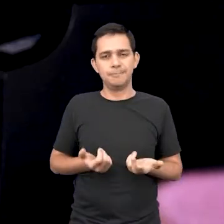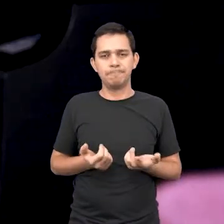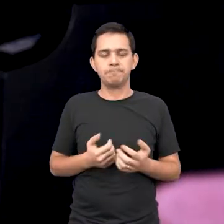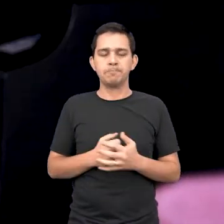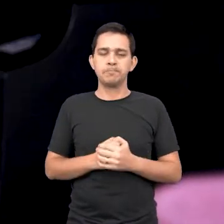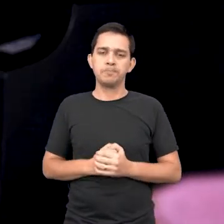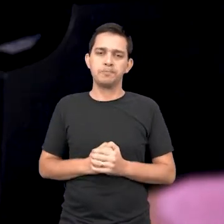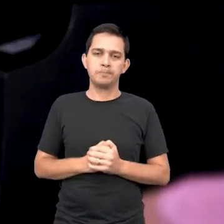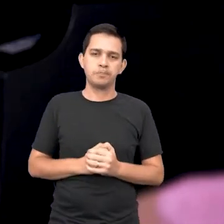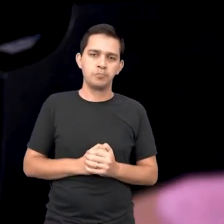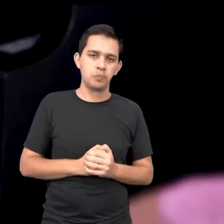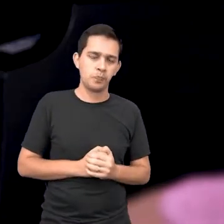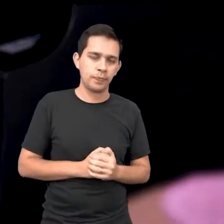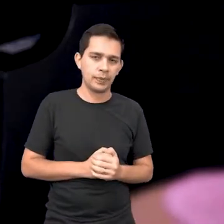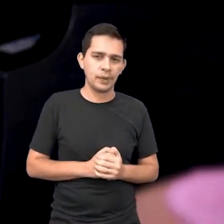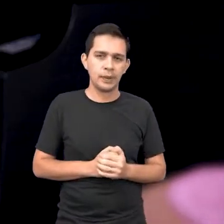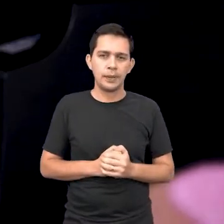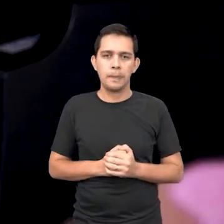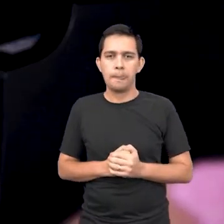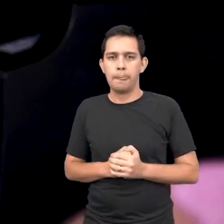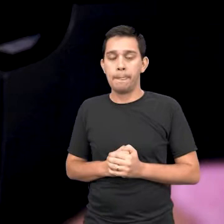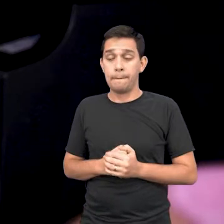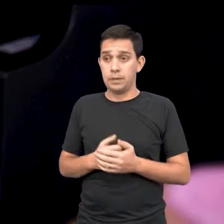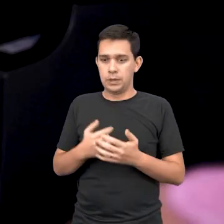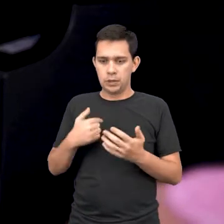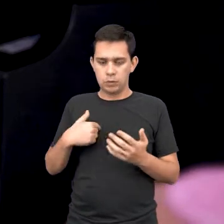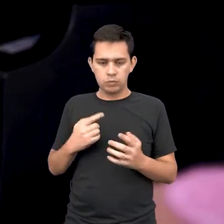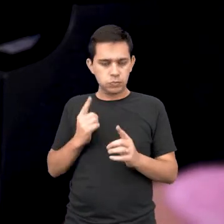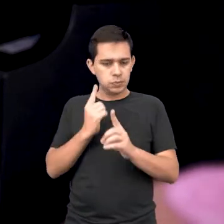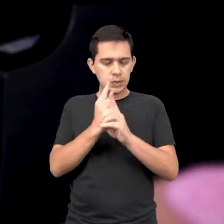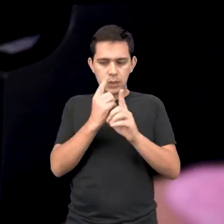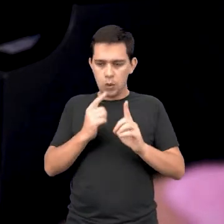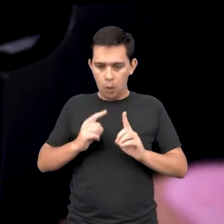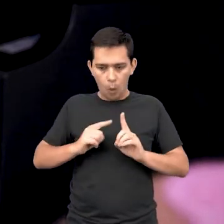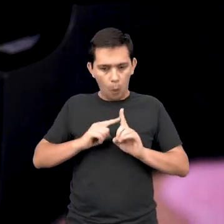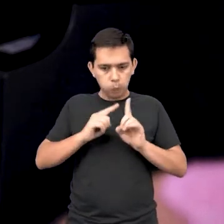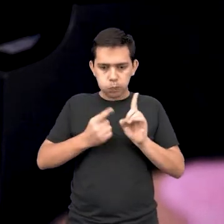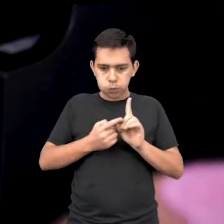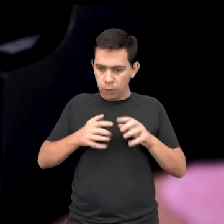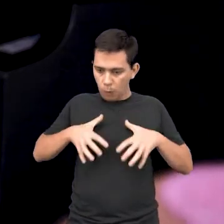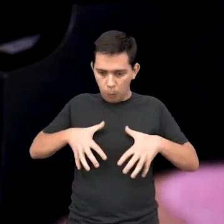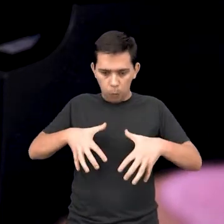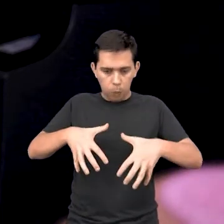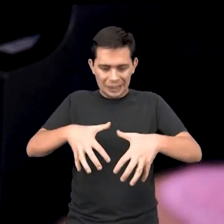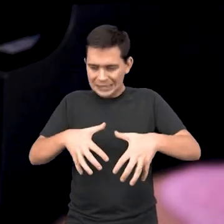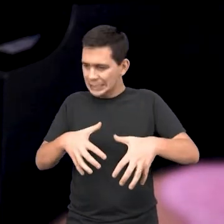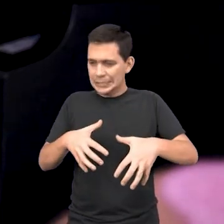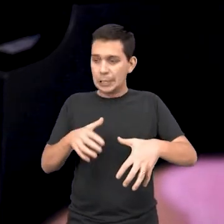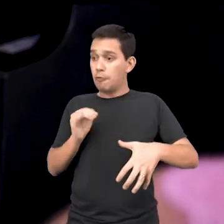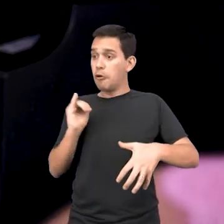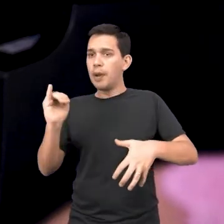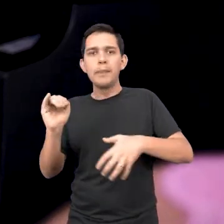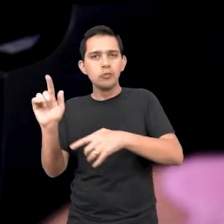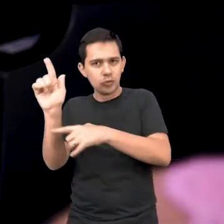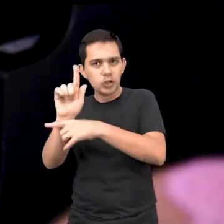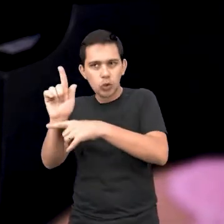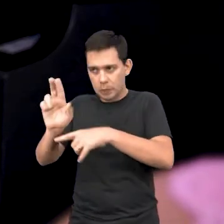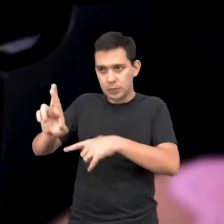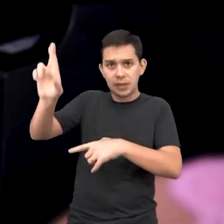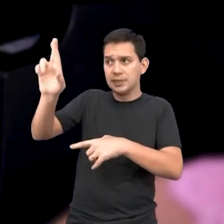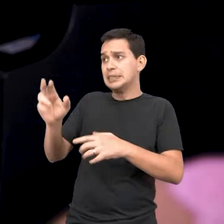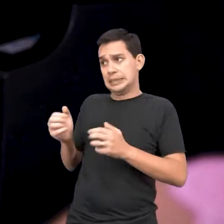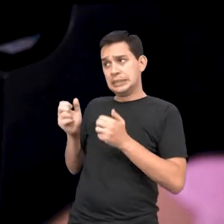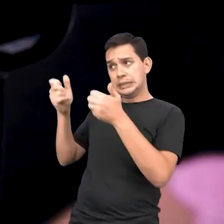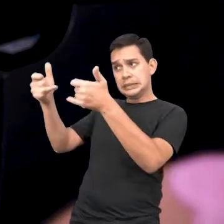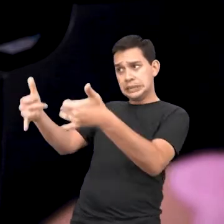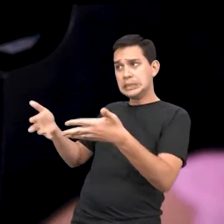Quando eu me descobri grávida, né, eu informei ao meu gestor, ele teve que me transferir de área, porque a área que eu atuava era uma